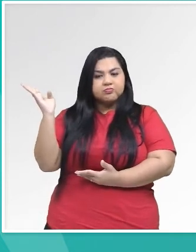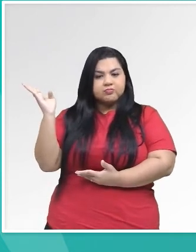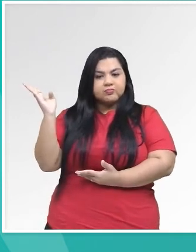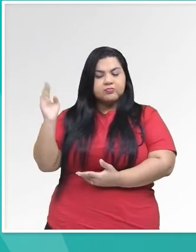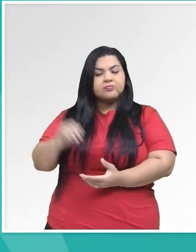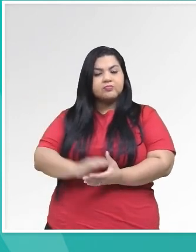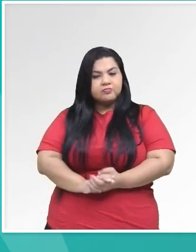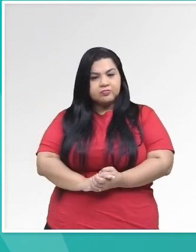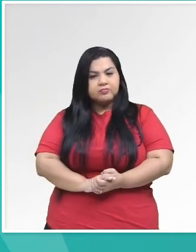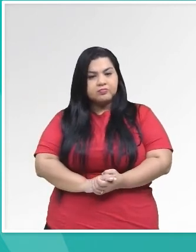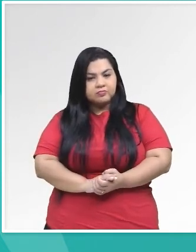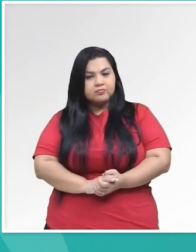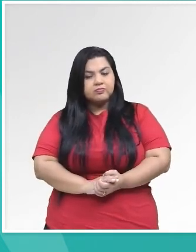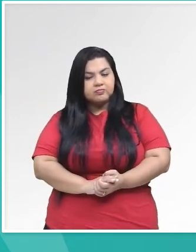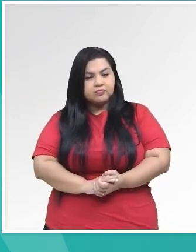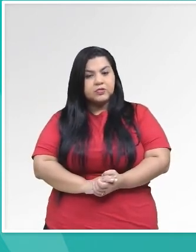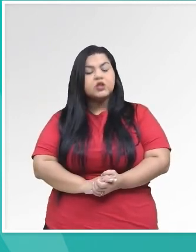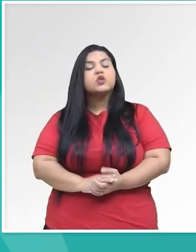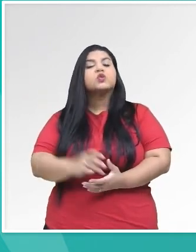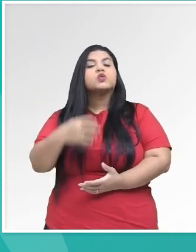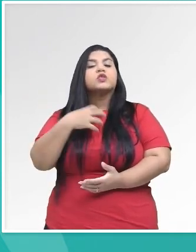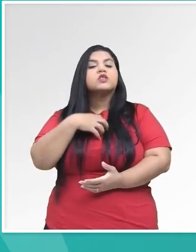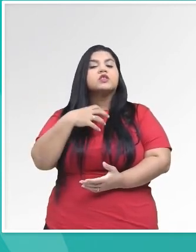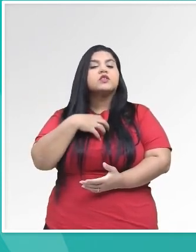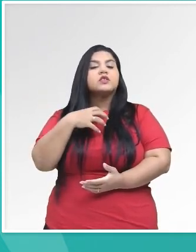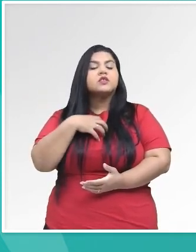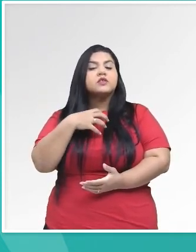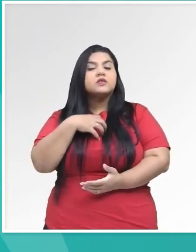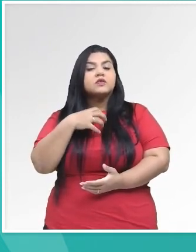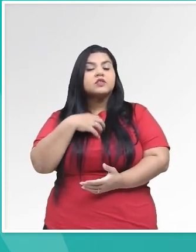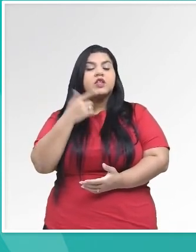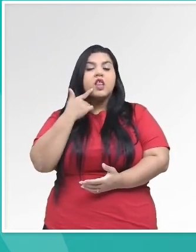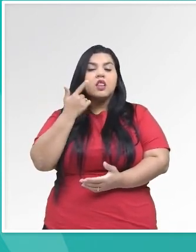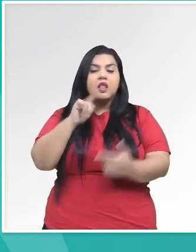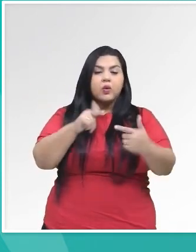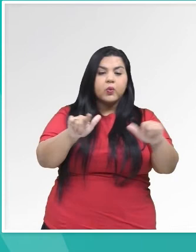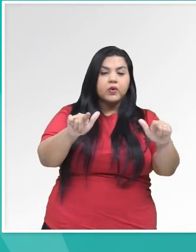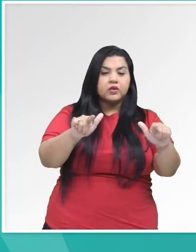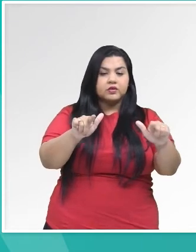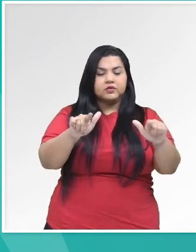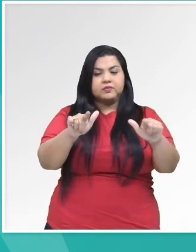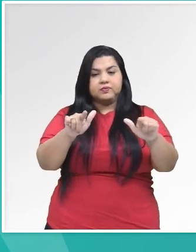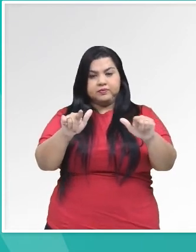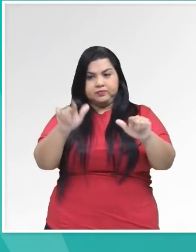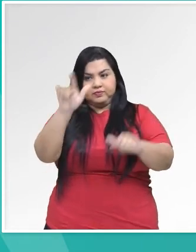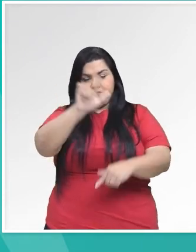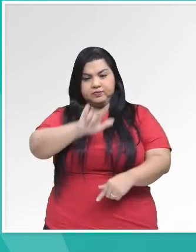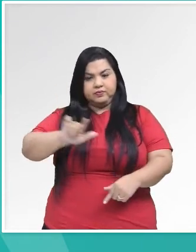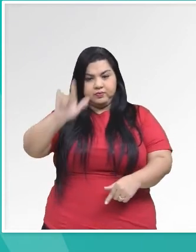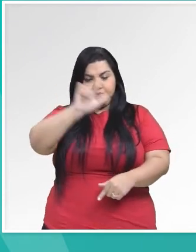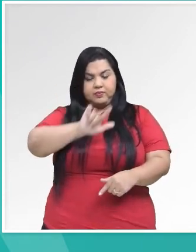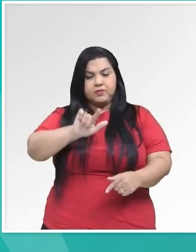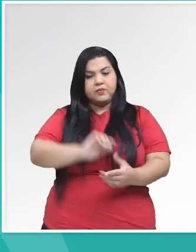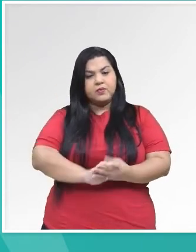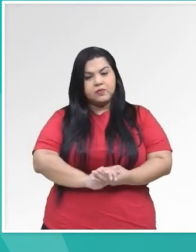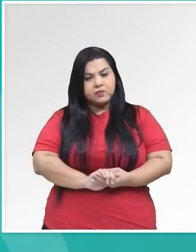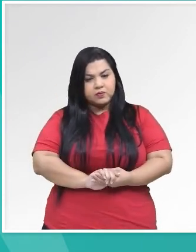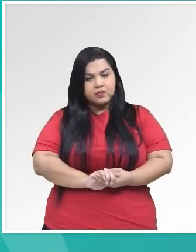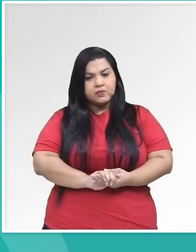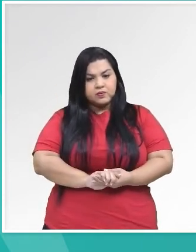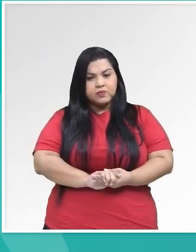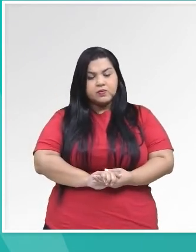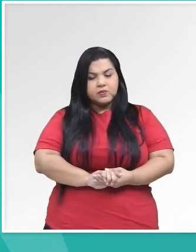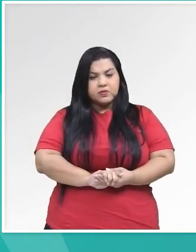É conotativa no sentido, ou seja, na linguagem literária, né? Sentido